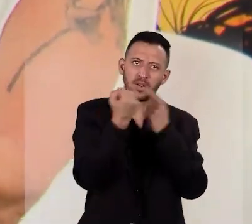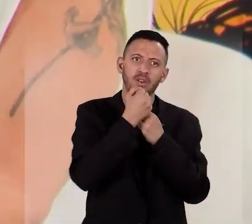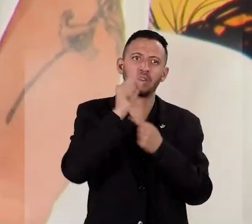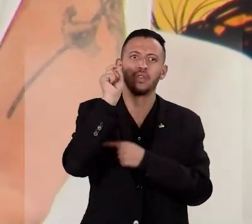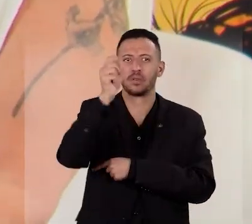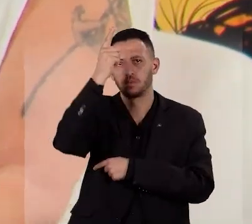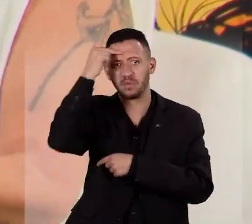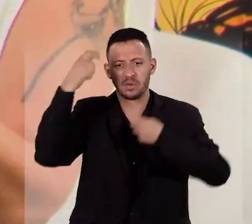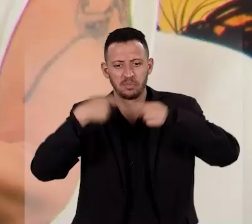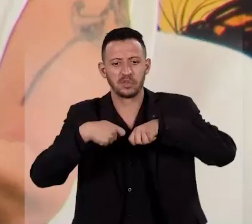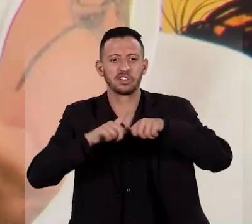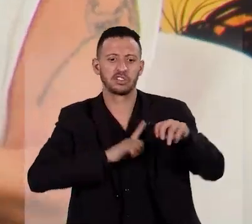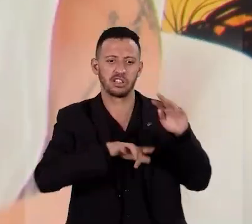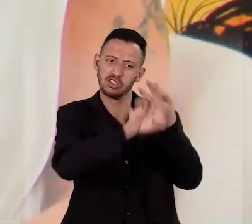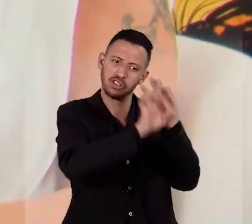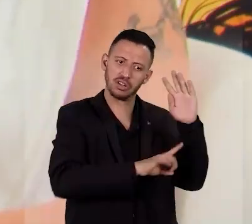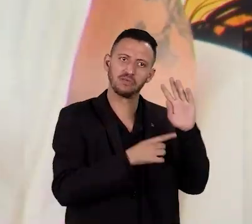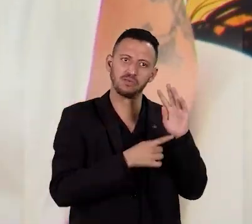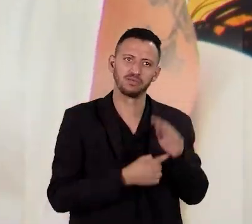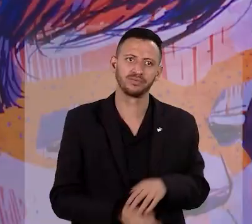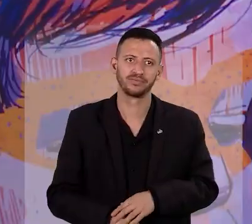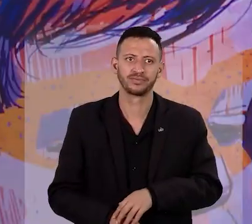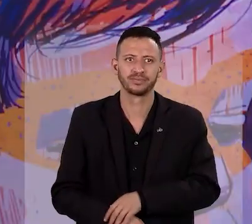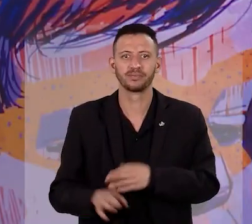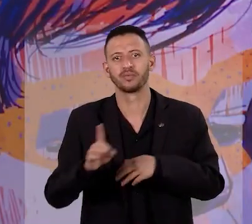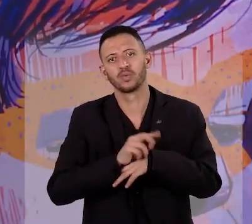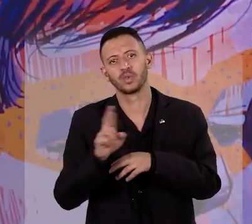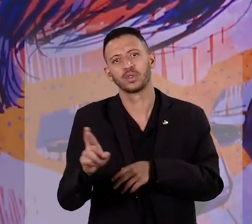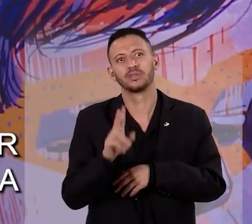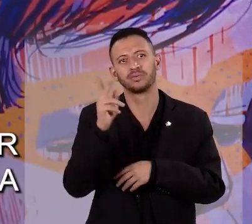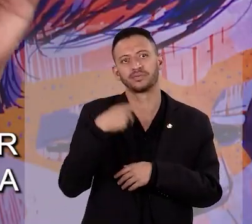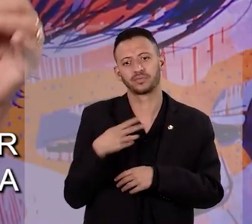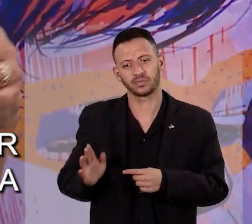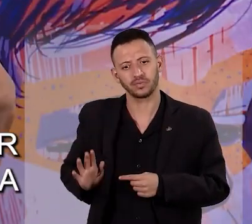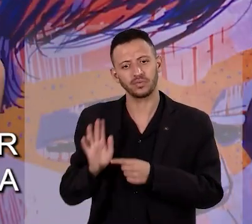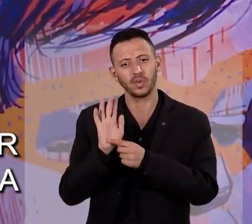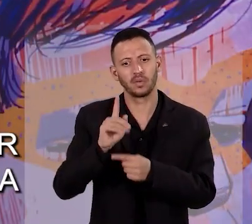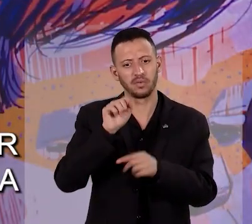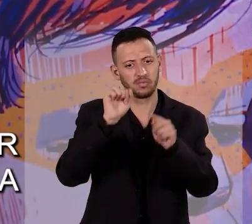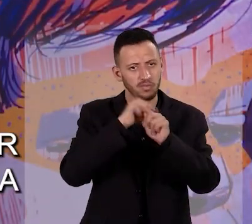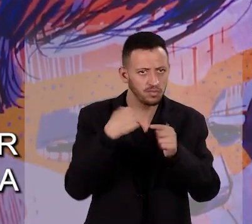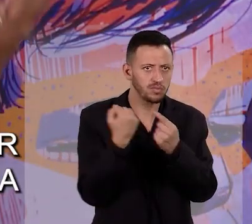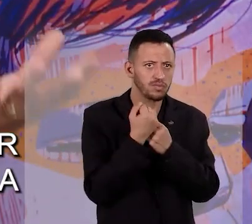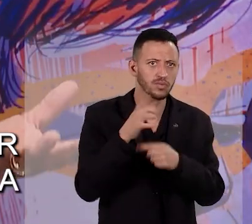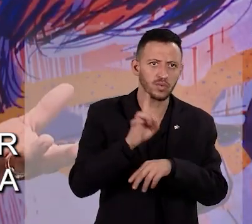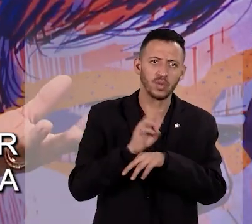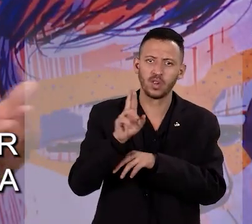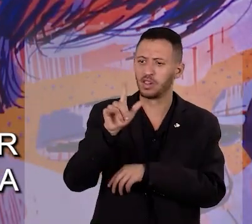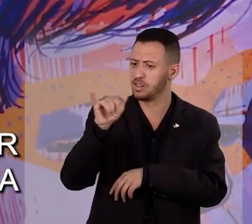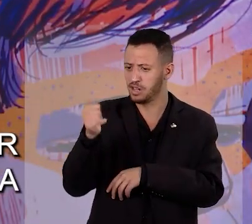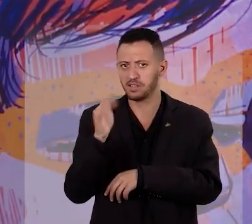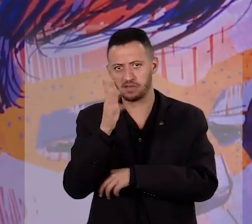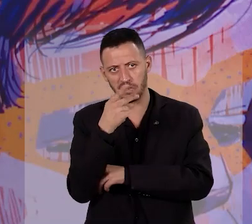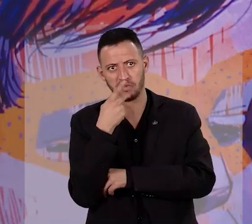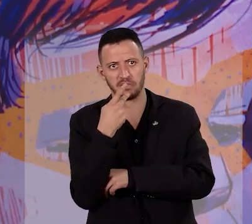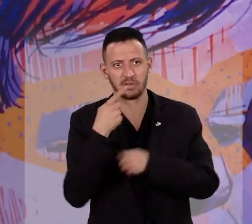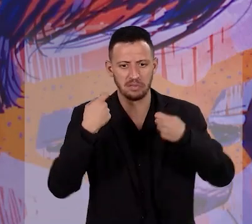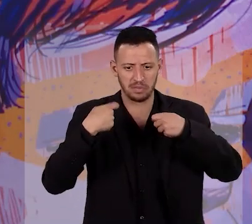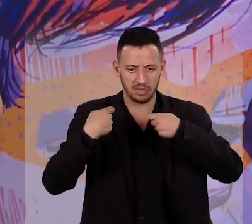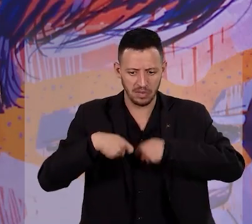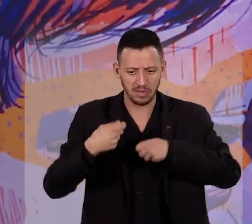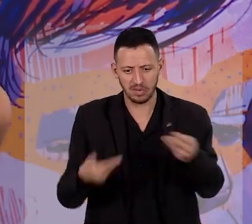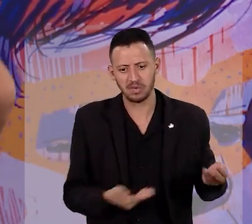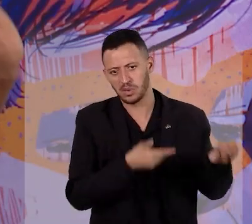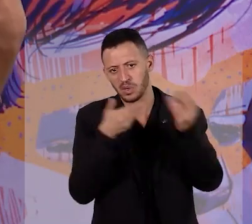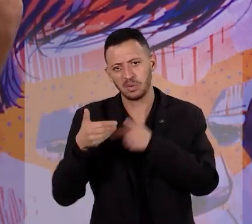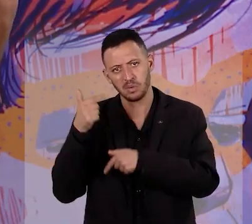mostrar à sociedade o que as pessoas têm direito. E aí, doutora Aymar, quando a gente fala de mostrar para a sociedade, como a doutora Lia falou, a